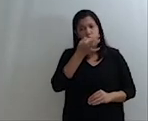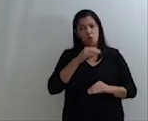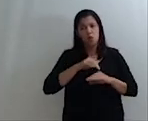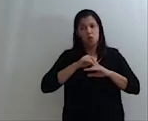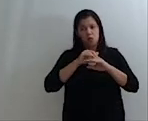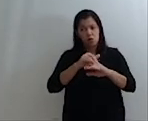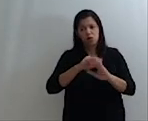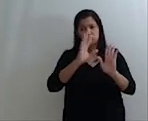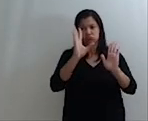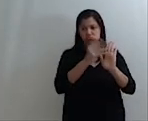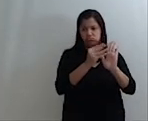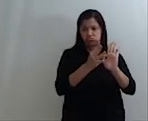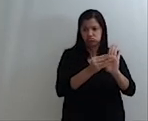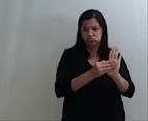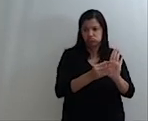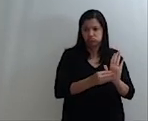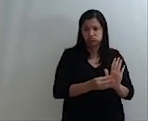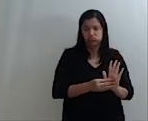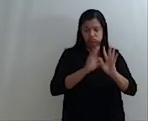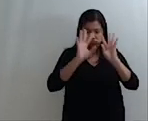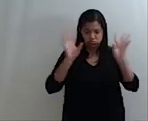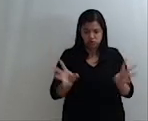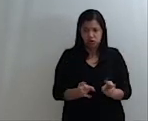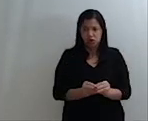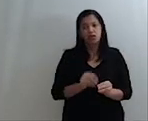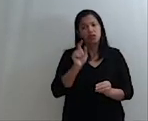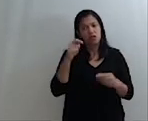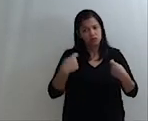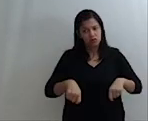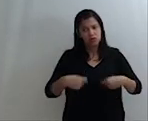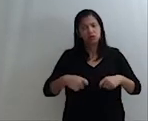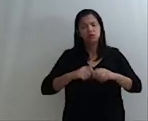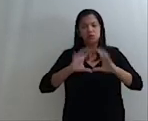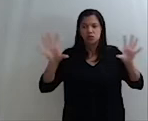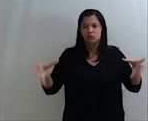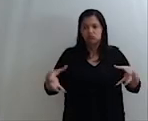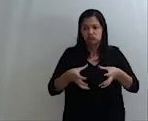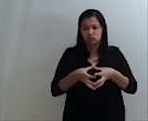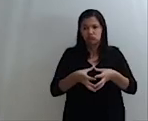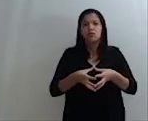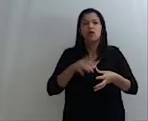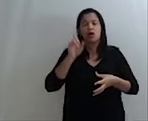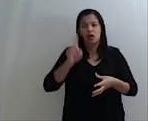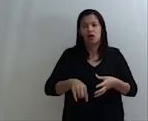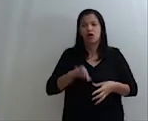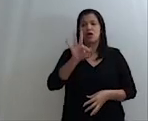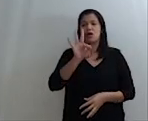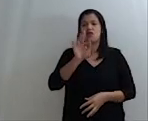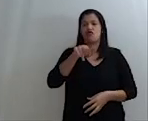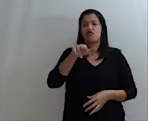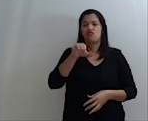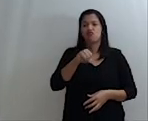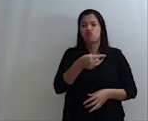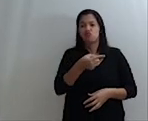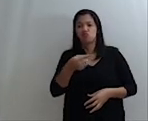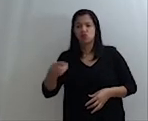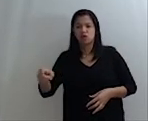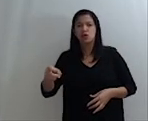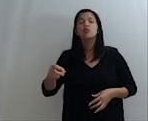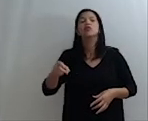conclusões como uma sinalização da corte na sua função de não só julgar